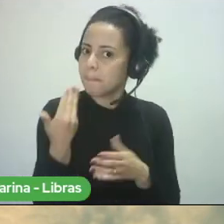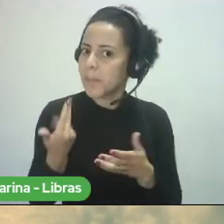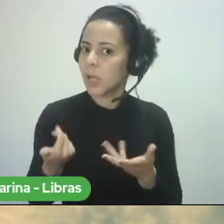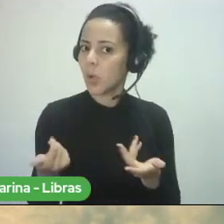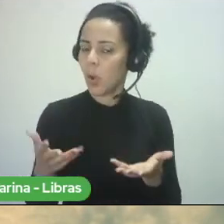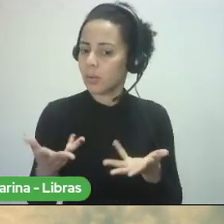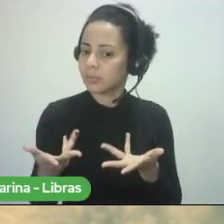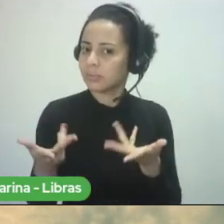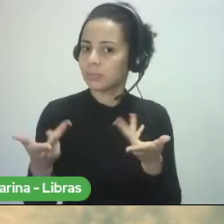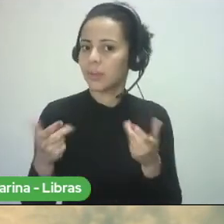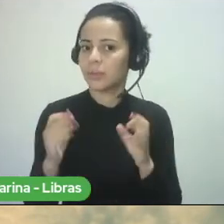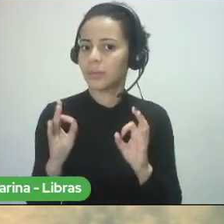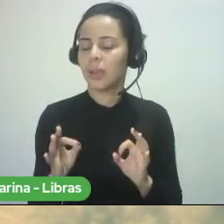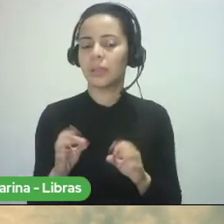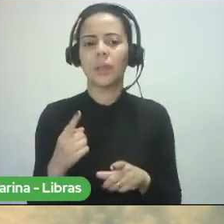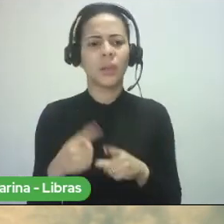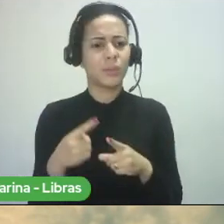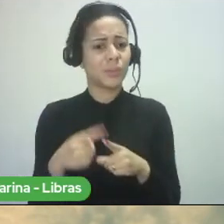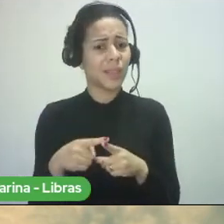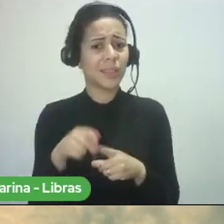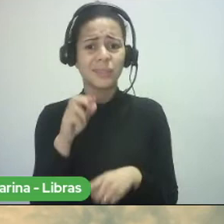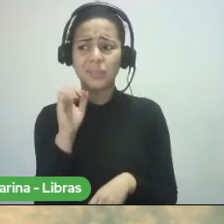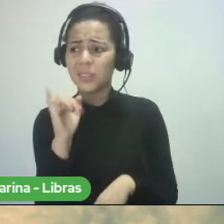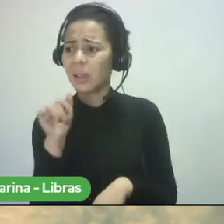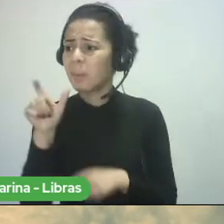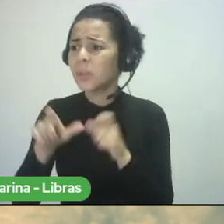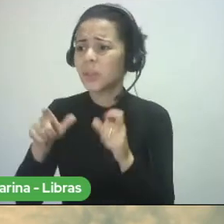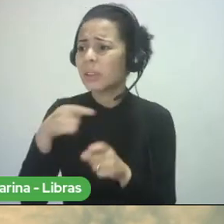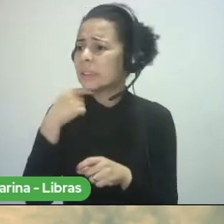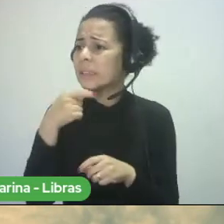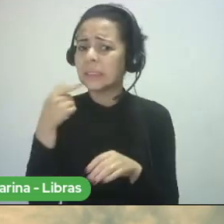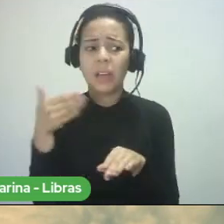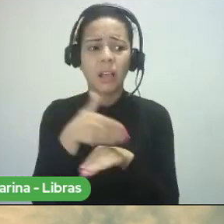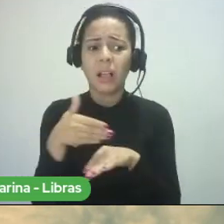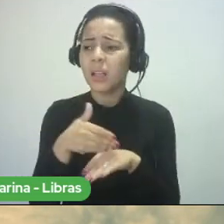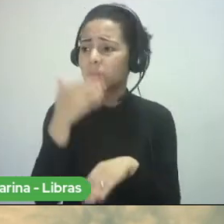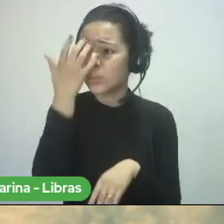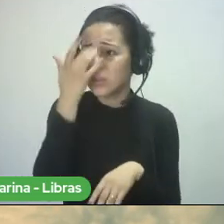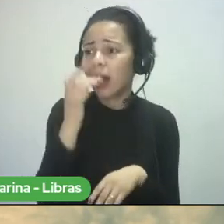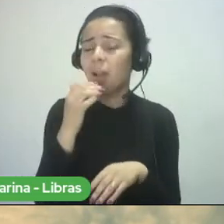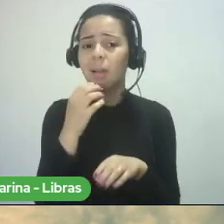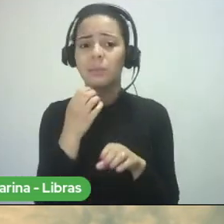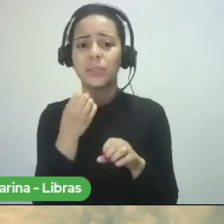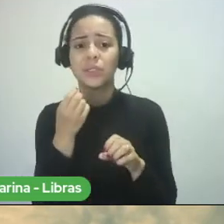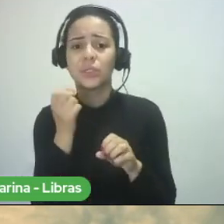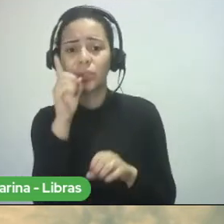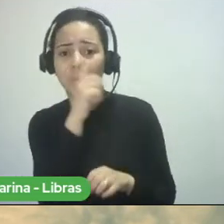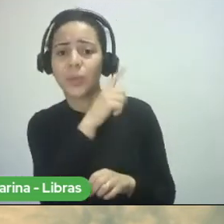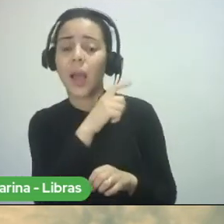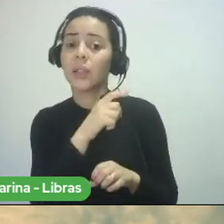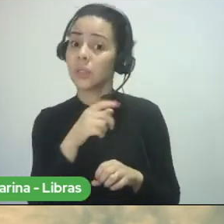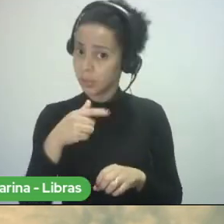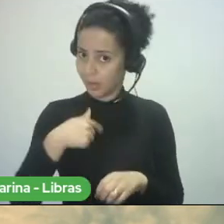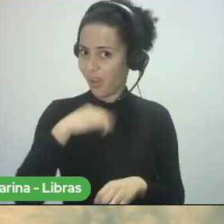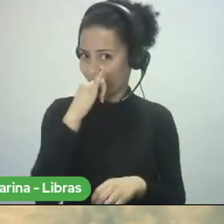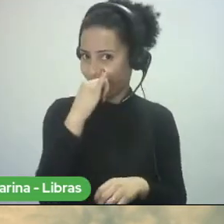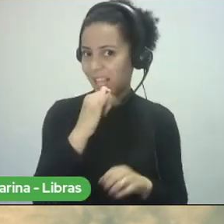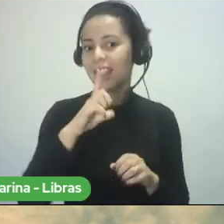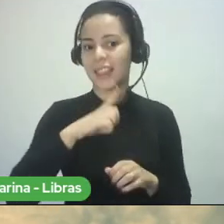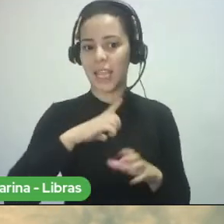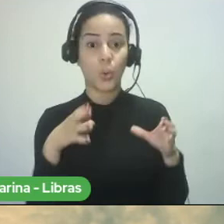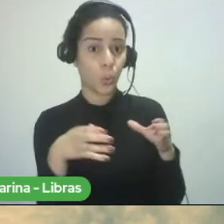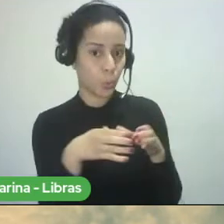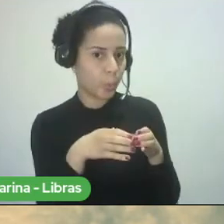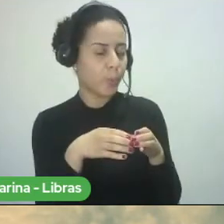senão as pessoas não conseguem participar. Se a gente está falando, né, que tem uma equipe, né, que tem, sei lá, umas 7,